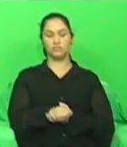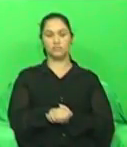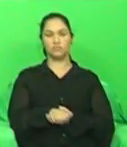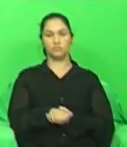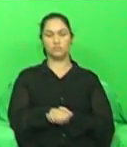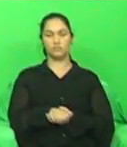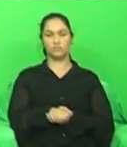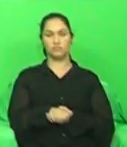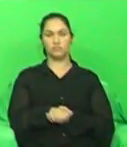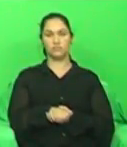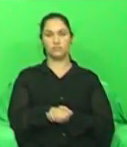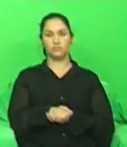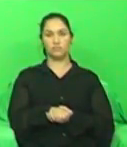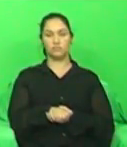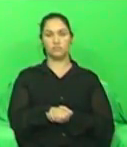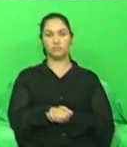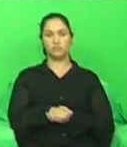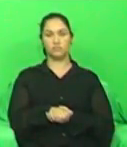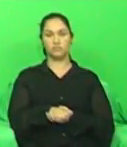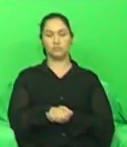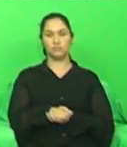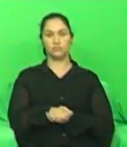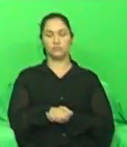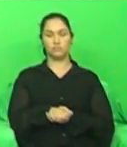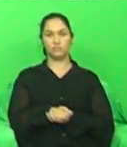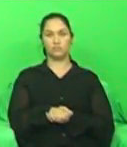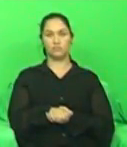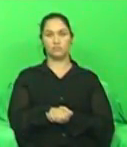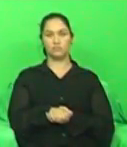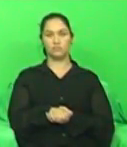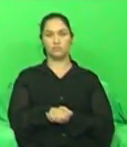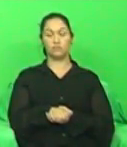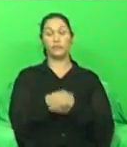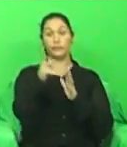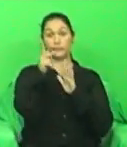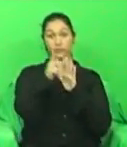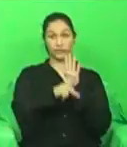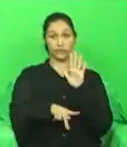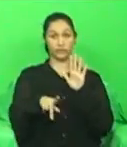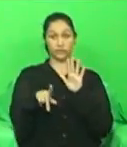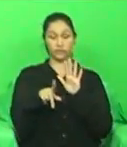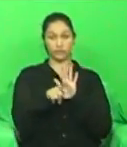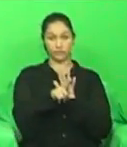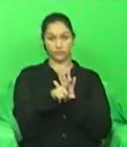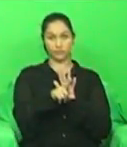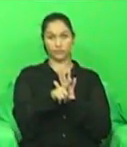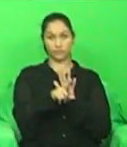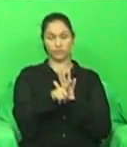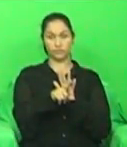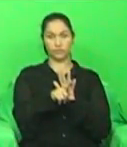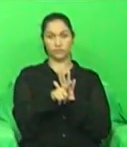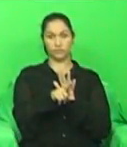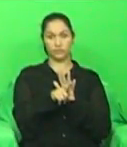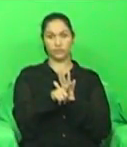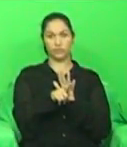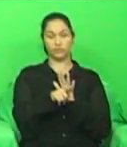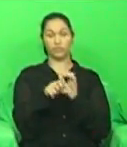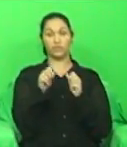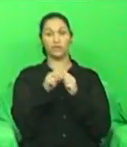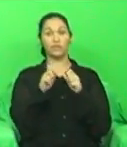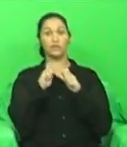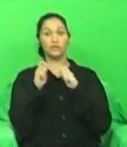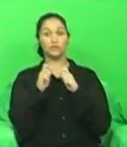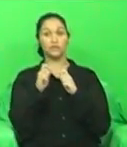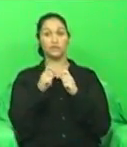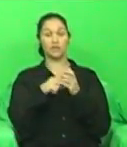federal e dá outras providências esse projeto ele autoriza o município a utilizar